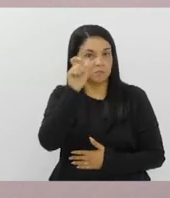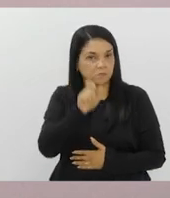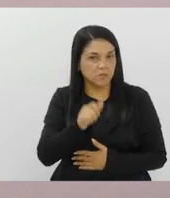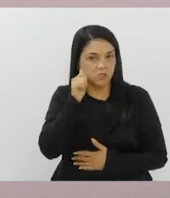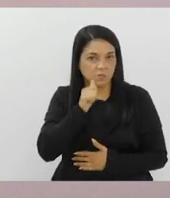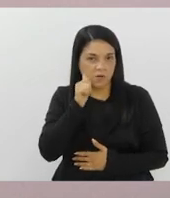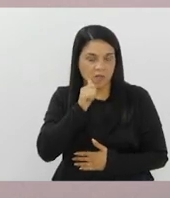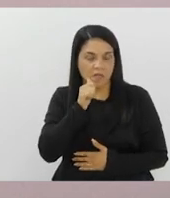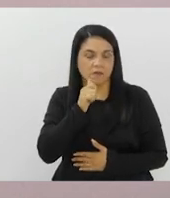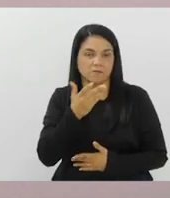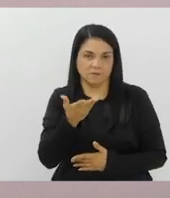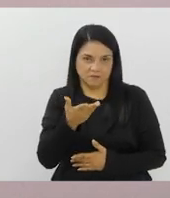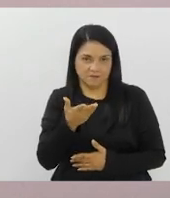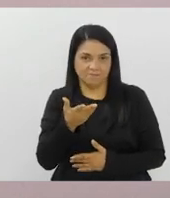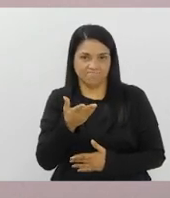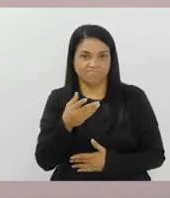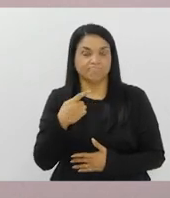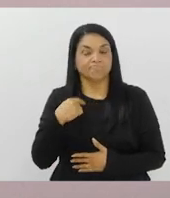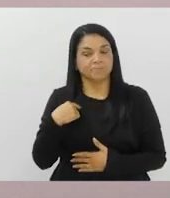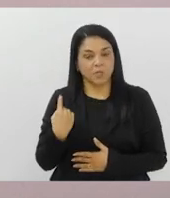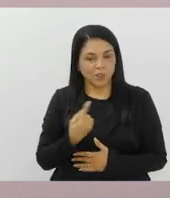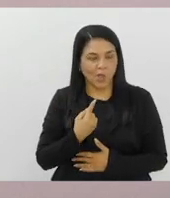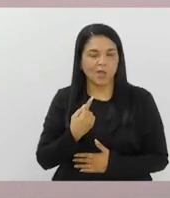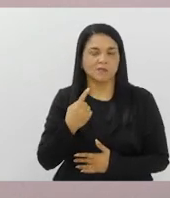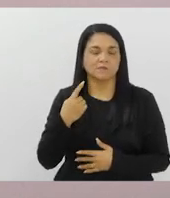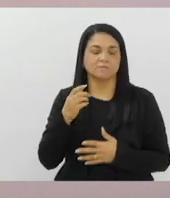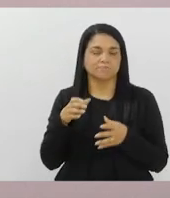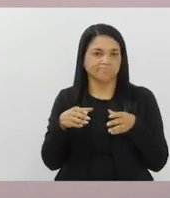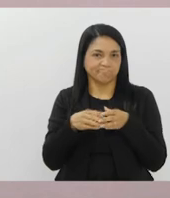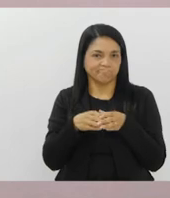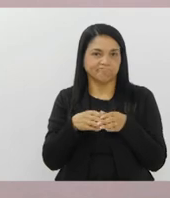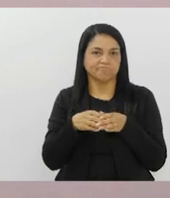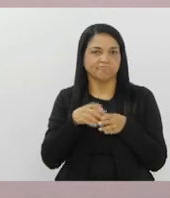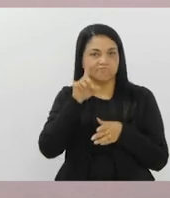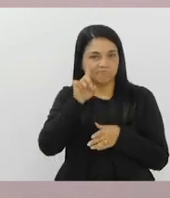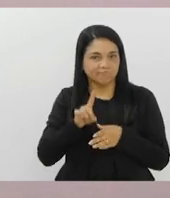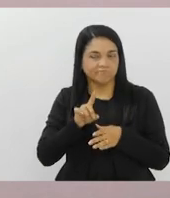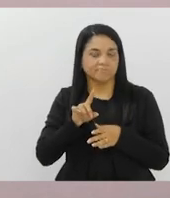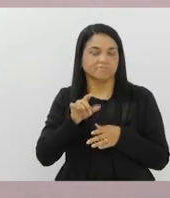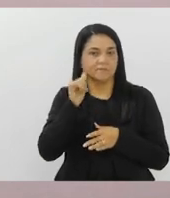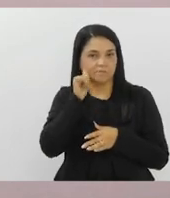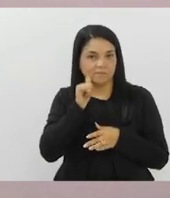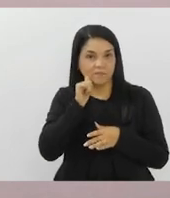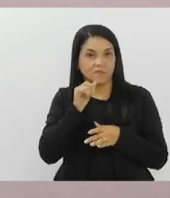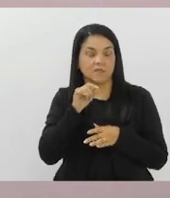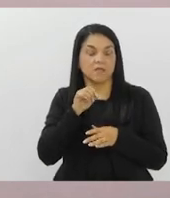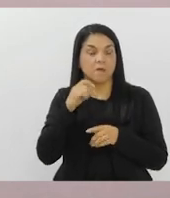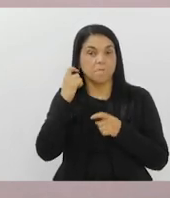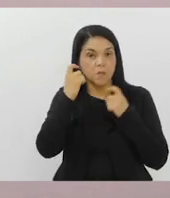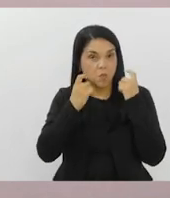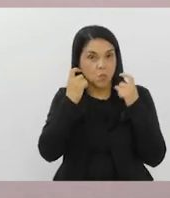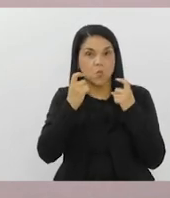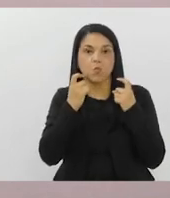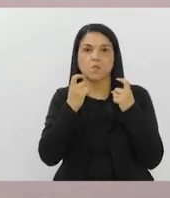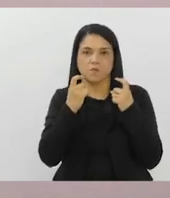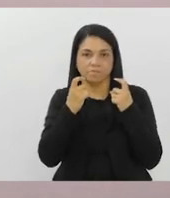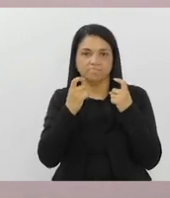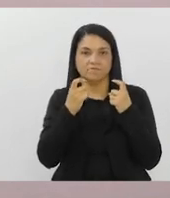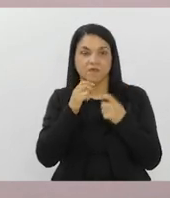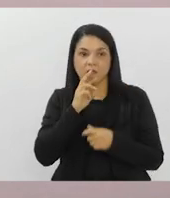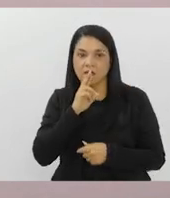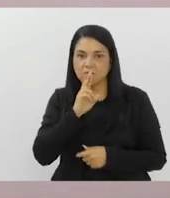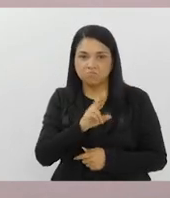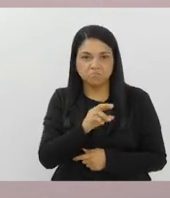isso para a gente é uma preocupação enorme, porque a gente está vendo que a não resposta diz